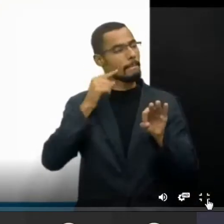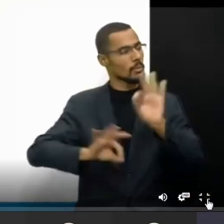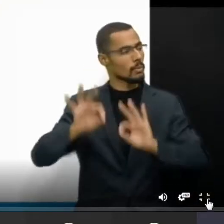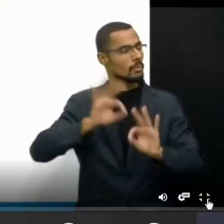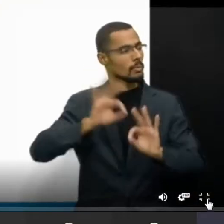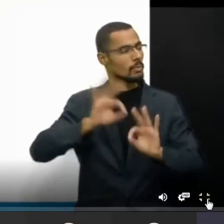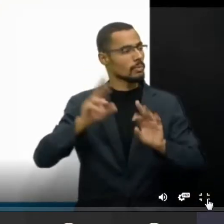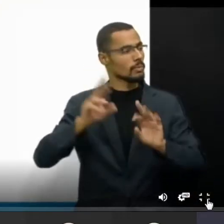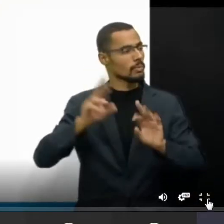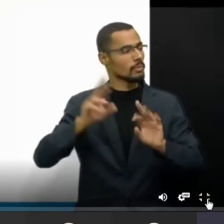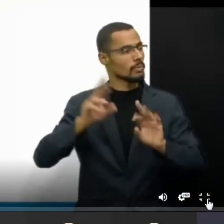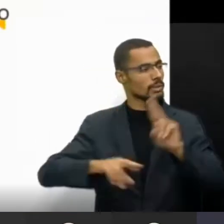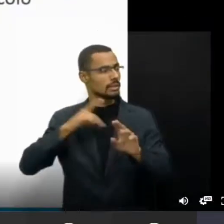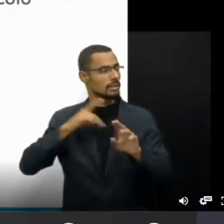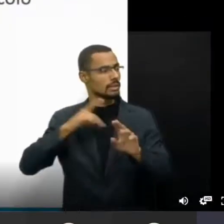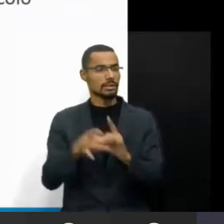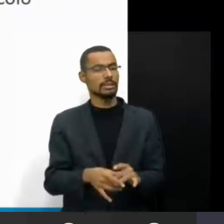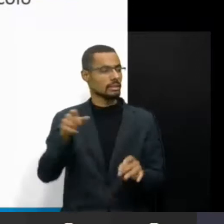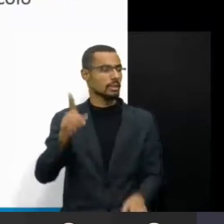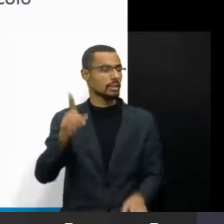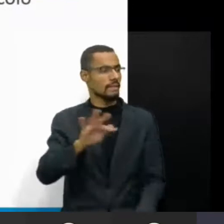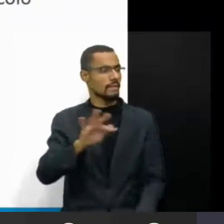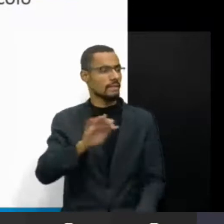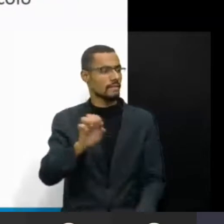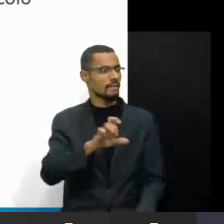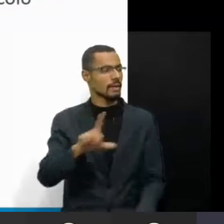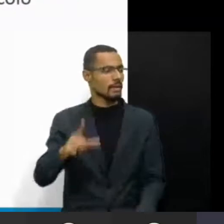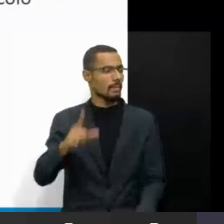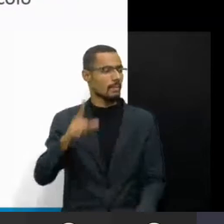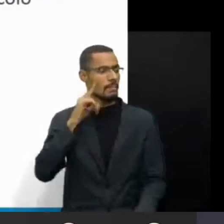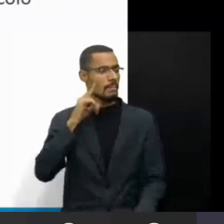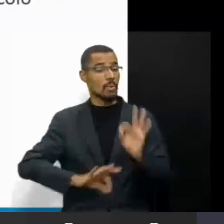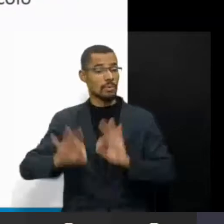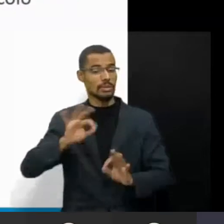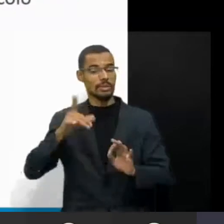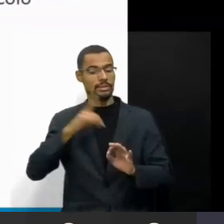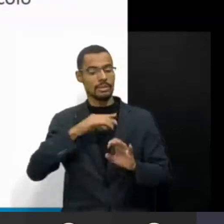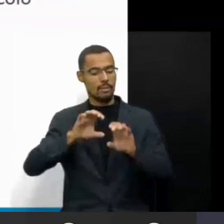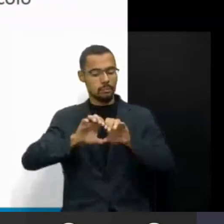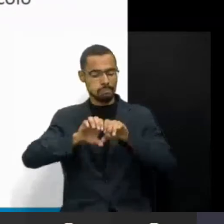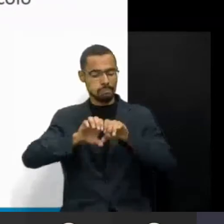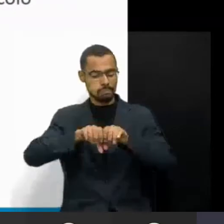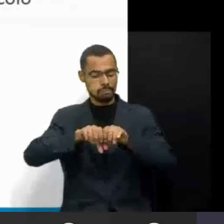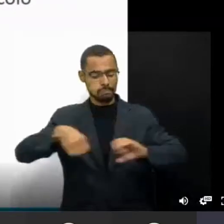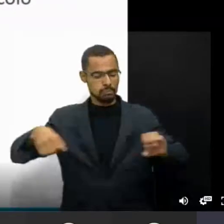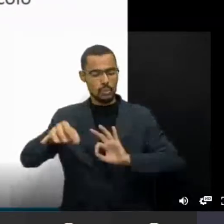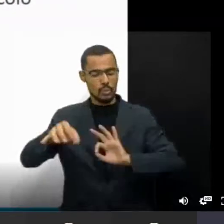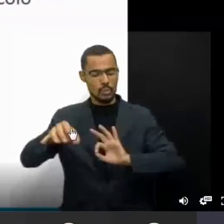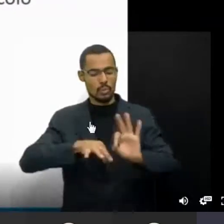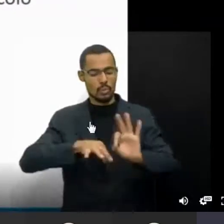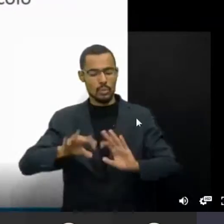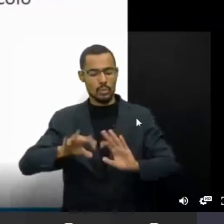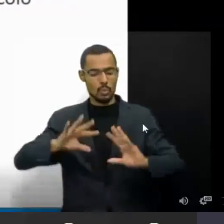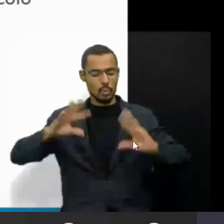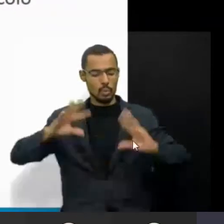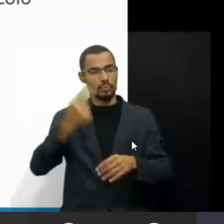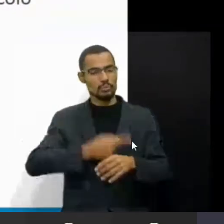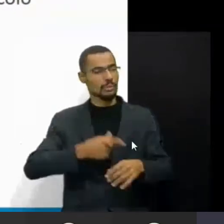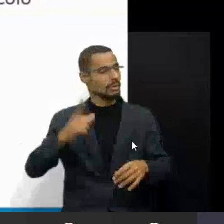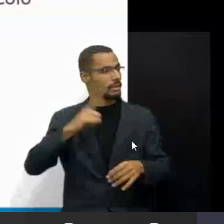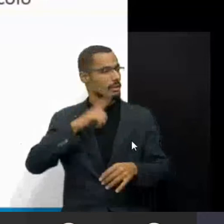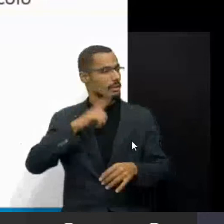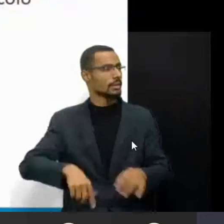de excreção do bolo fecal, e constituindo, então, o intestino grosso, né, em toda a estrutura do intestino grosso, nós